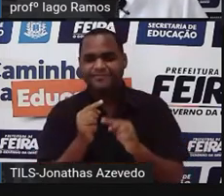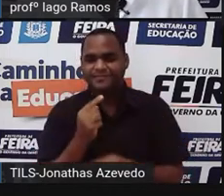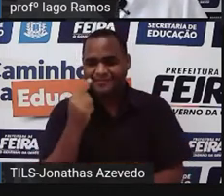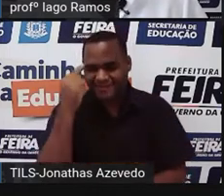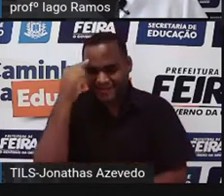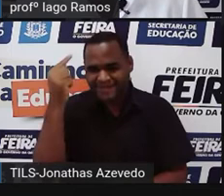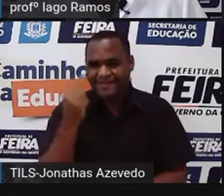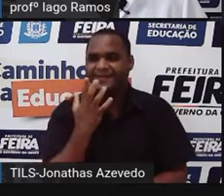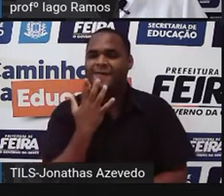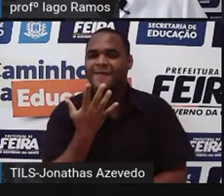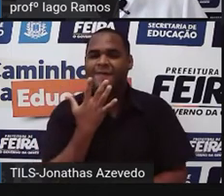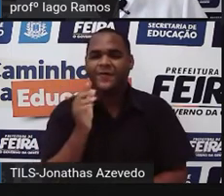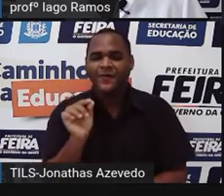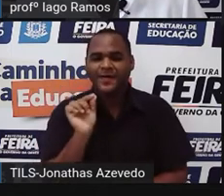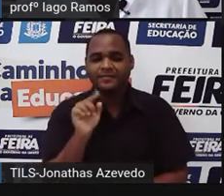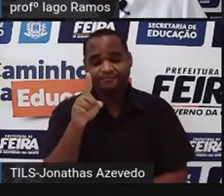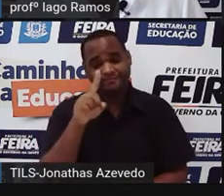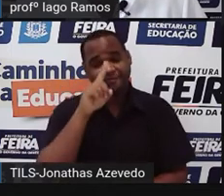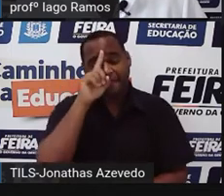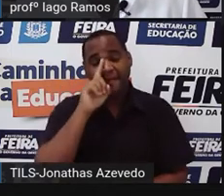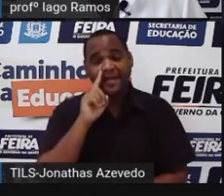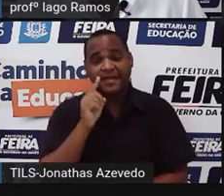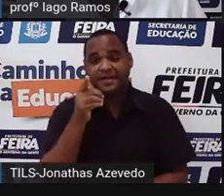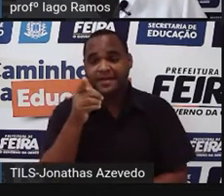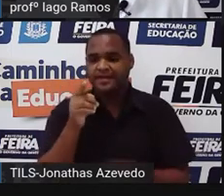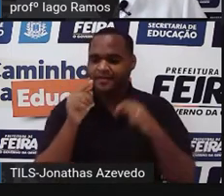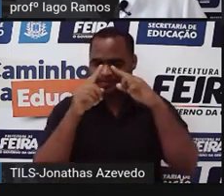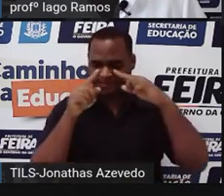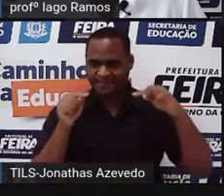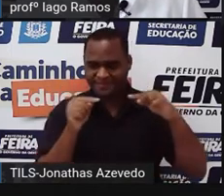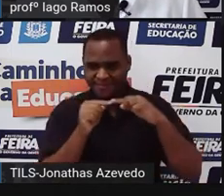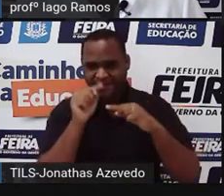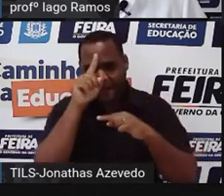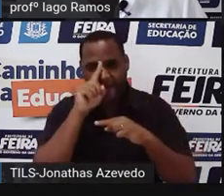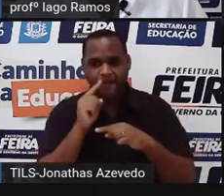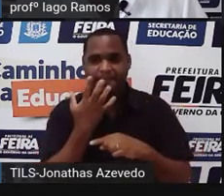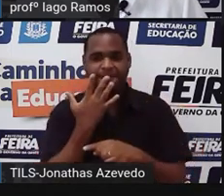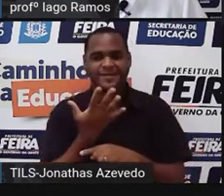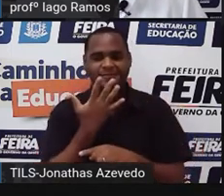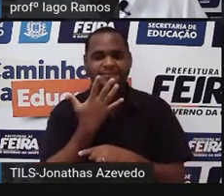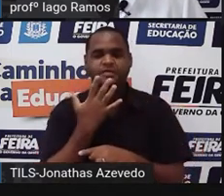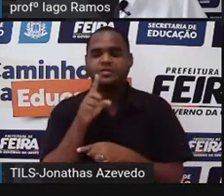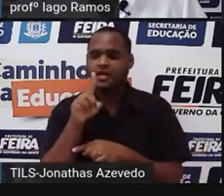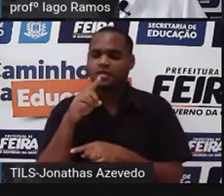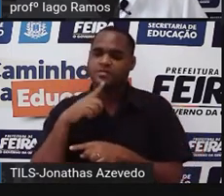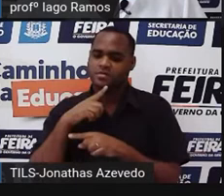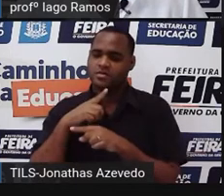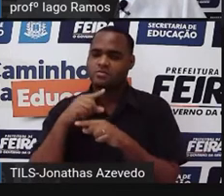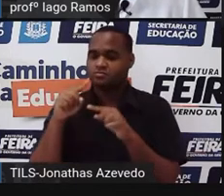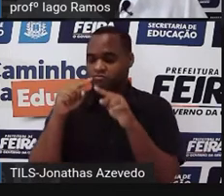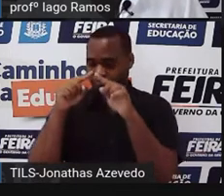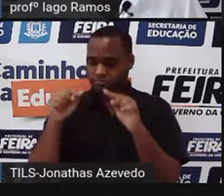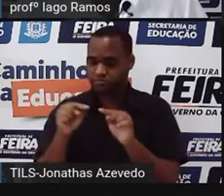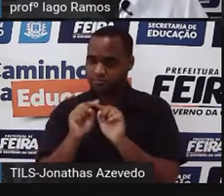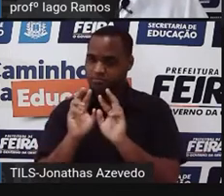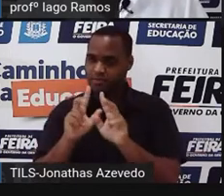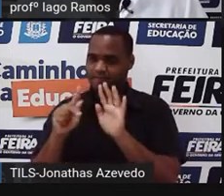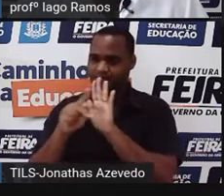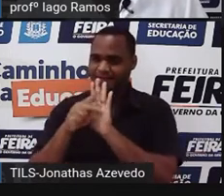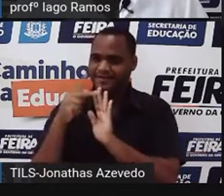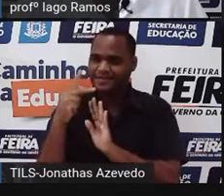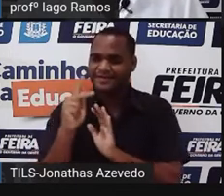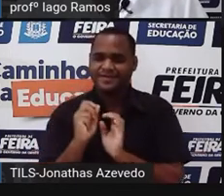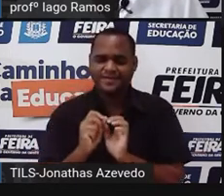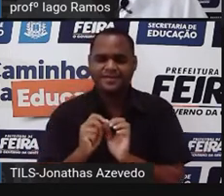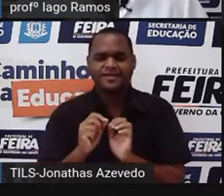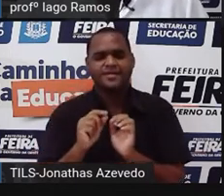E esse triângulozinho que está na cor amarela, ele é de um tipo, tá? Ele